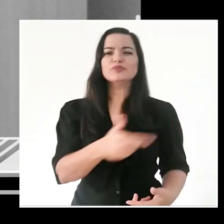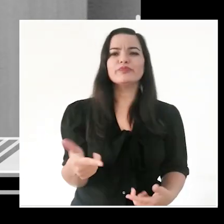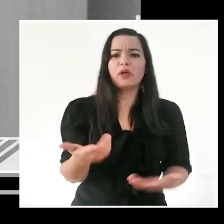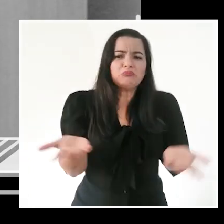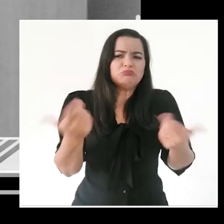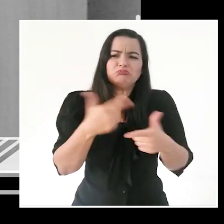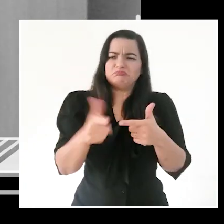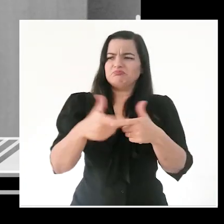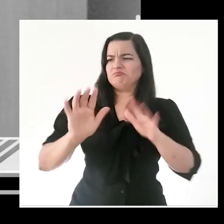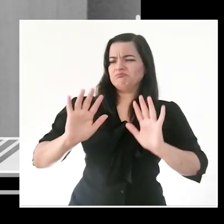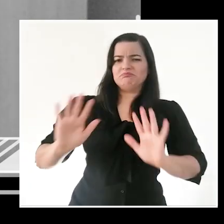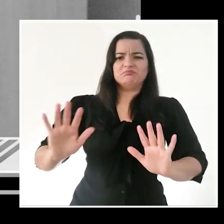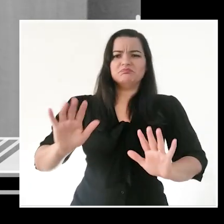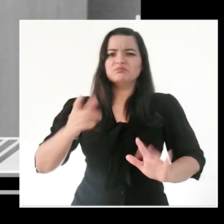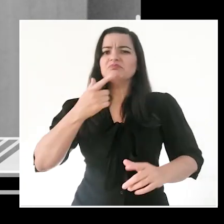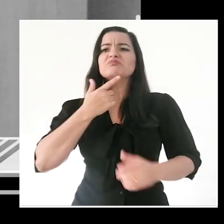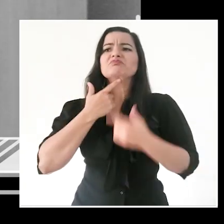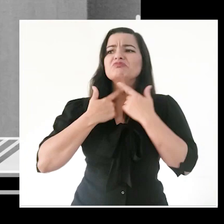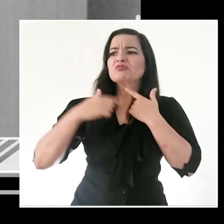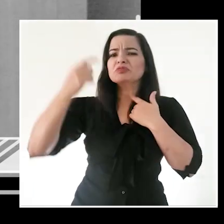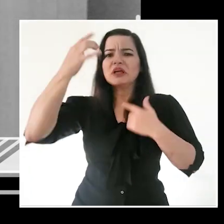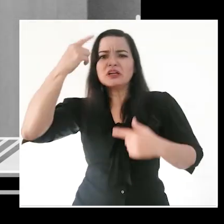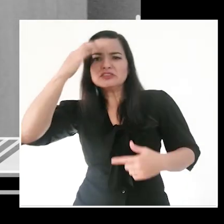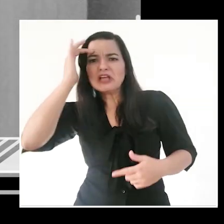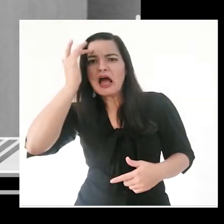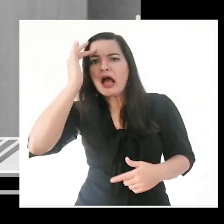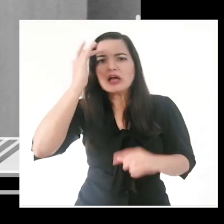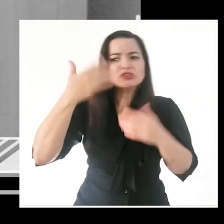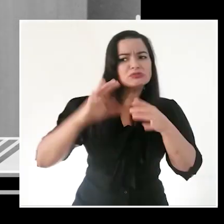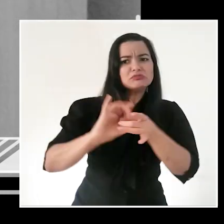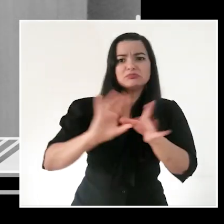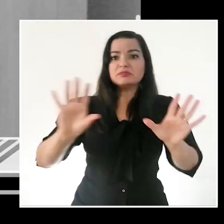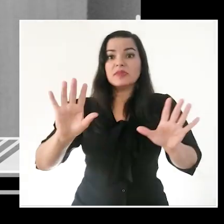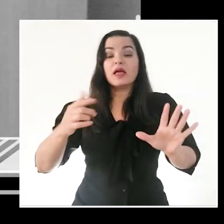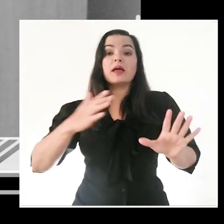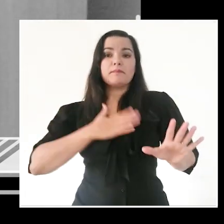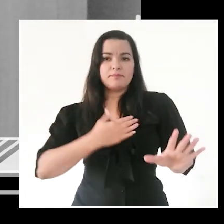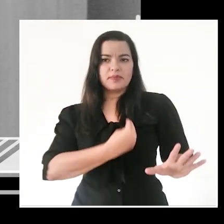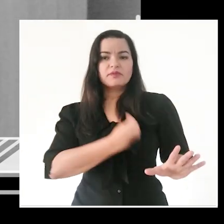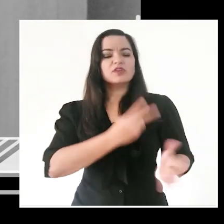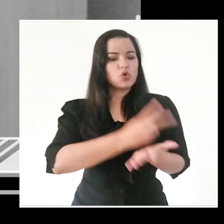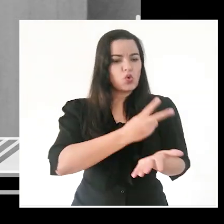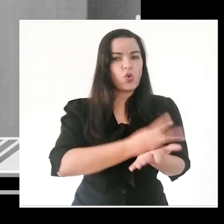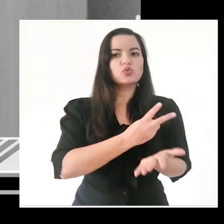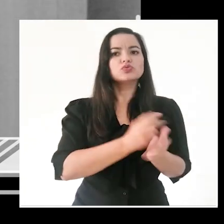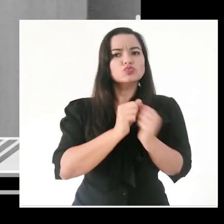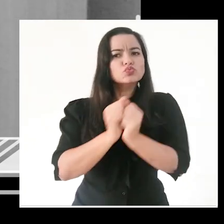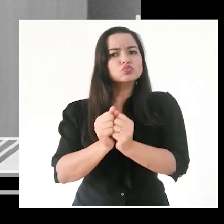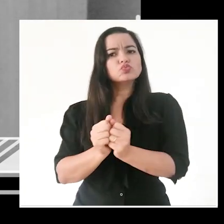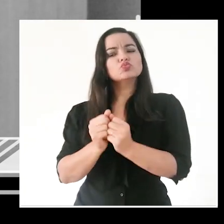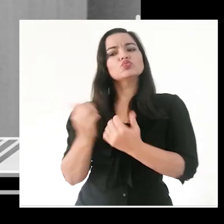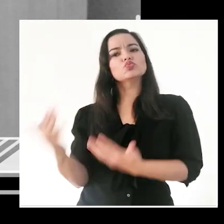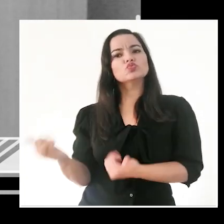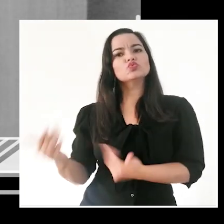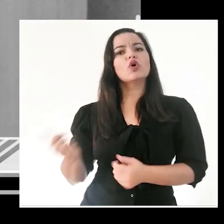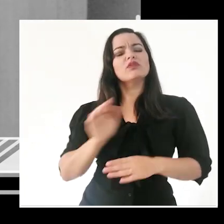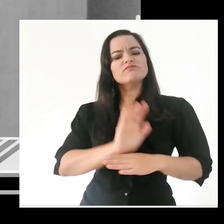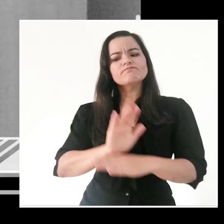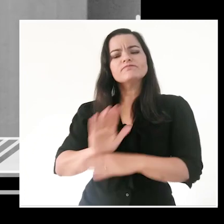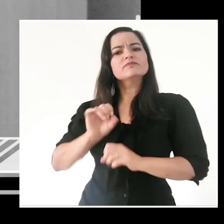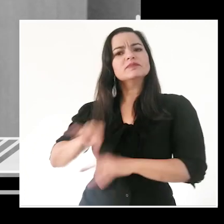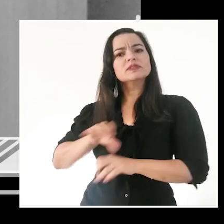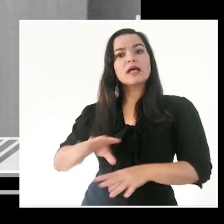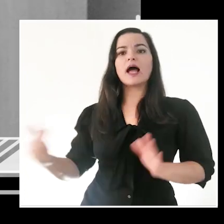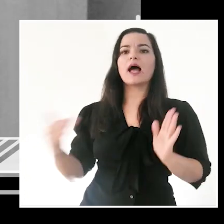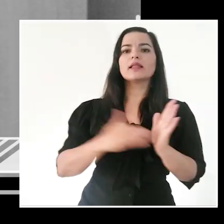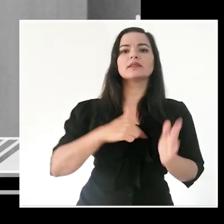tem problema, pode achar o que quiser, entendeu? Mas eu vou continuar dando a minha vida em favor da juventude desse país. Eu vou fazer isso até o